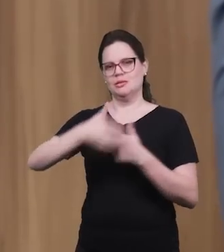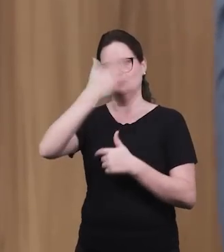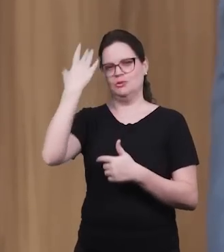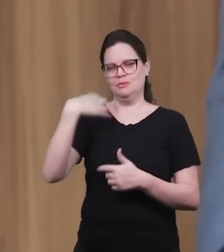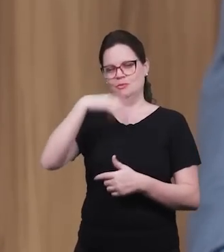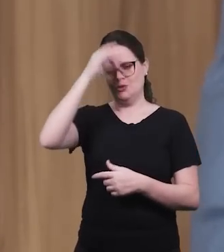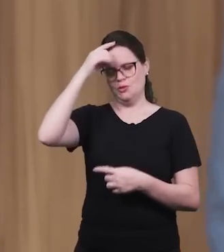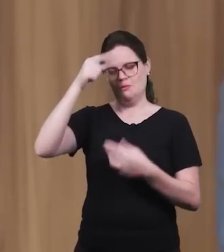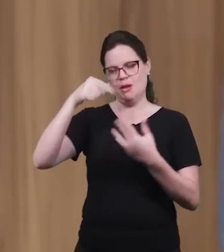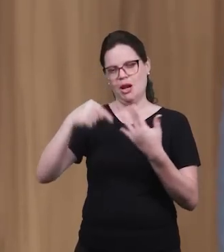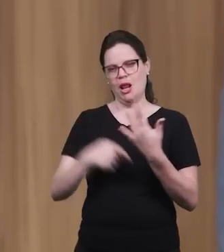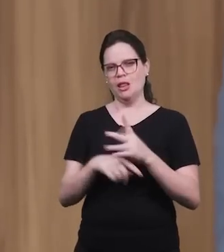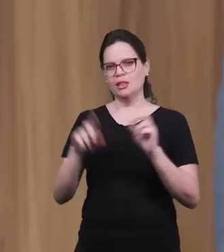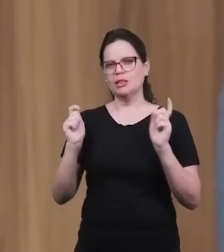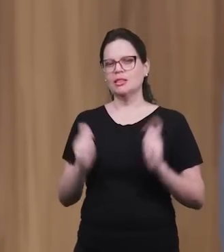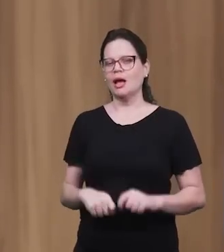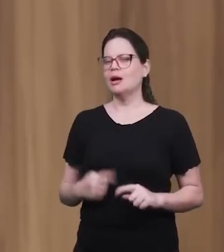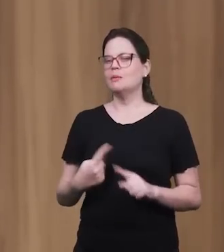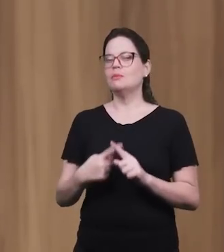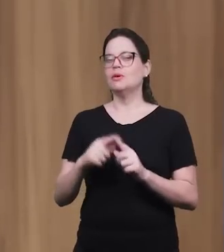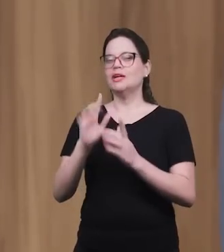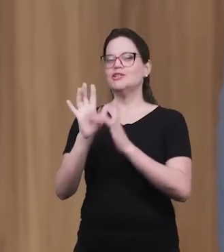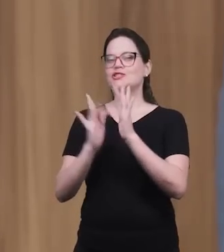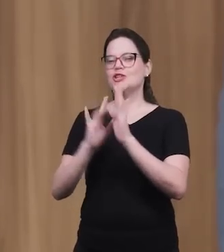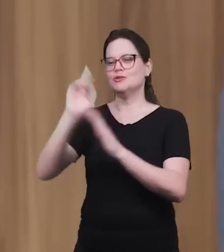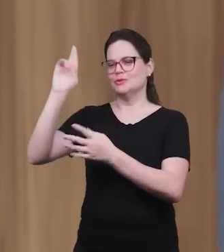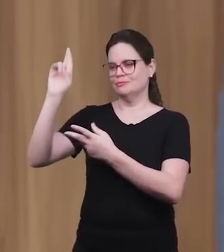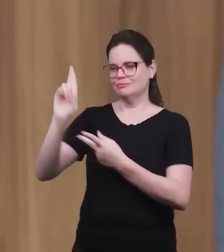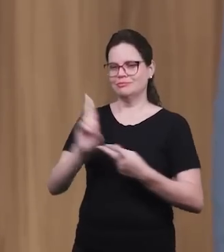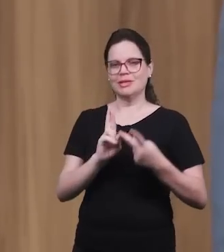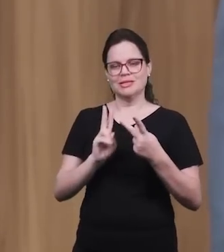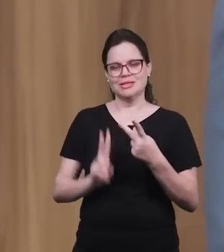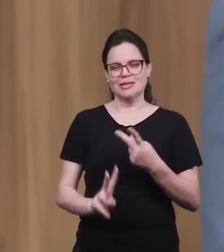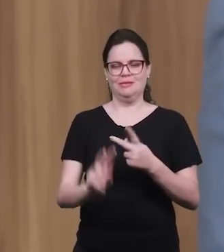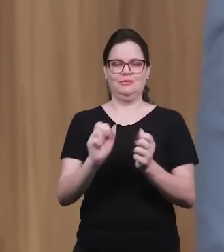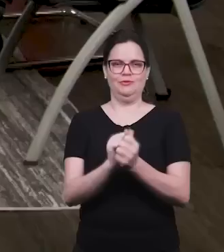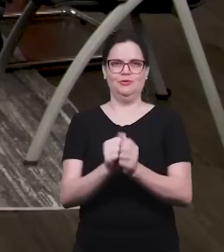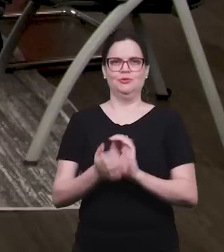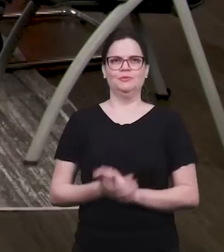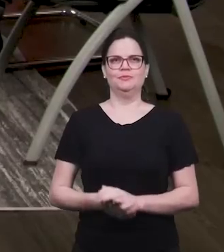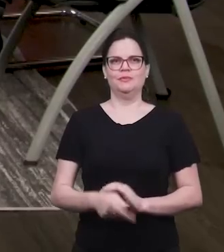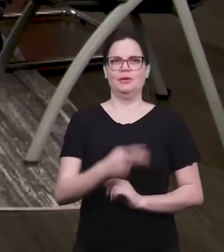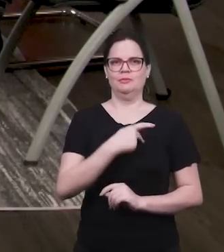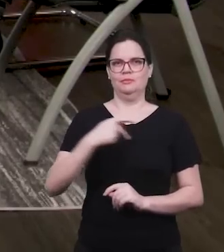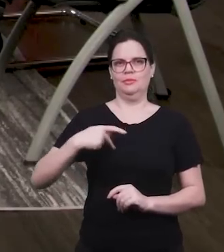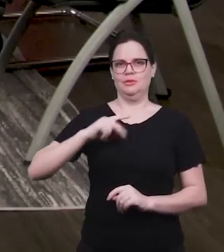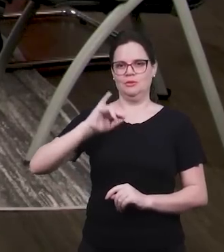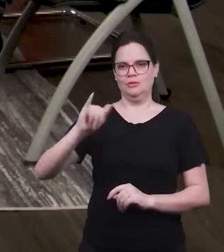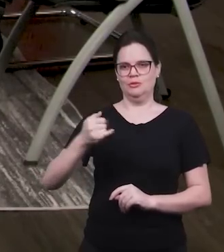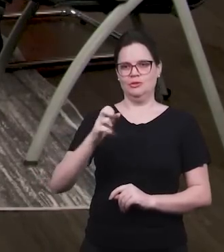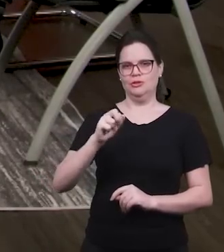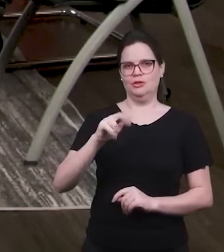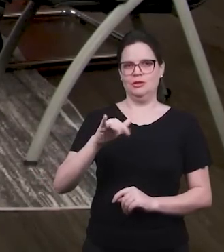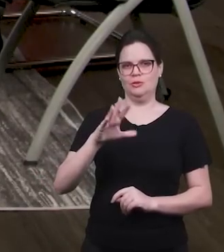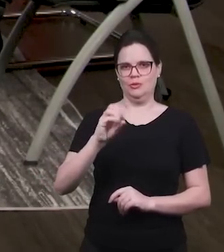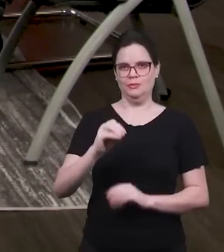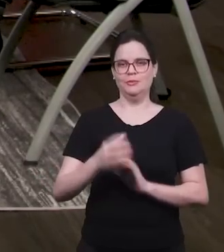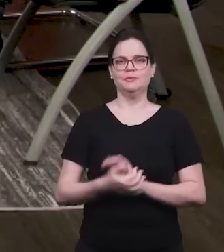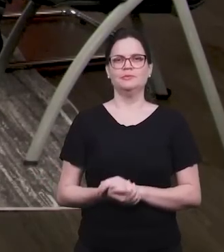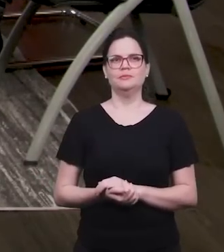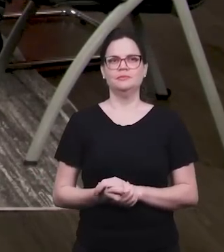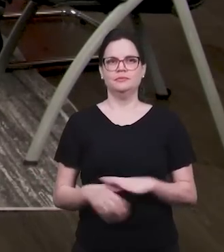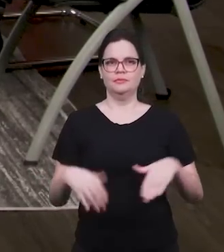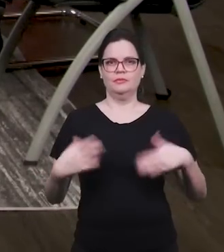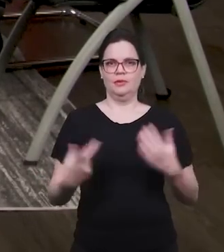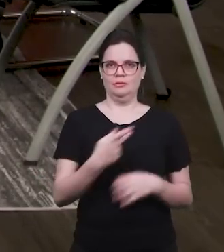a operação do Senhor, e tudo isso é possível porque Jesus está presente. Glória a Deus. Pastor Jerônimo.